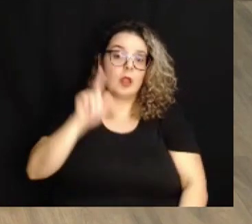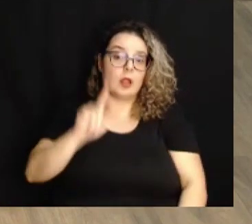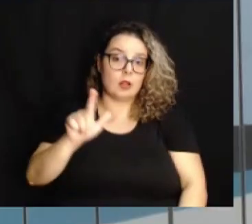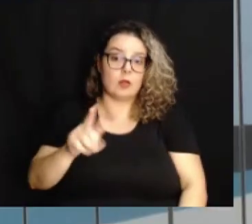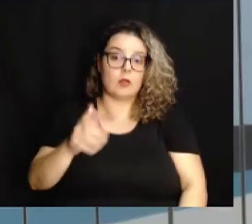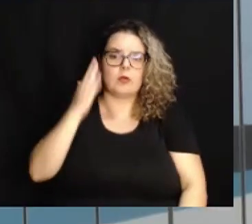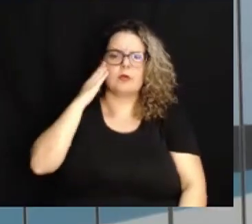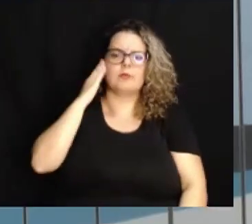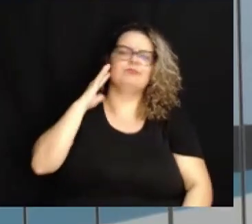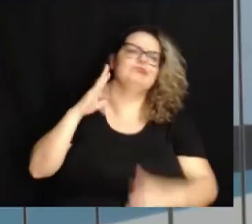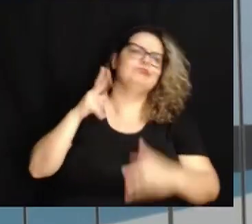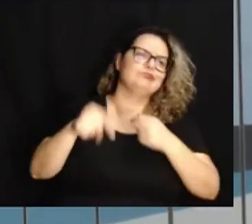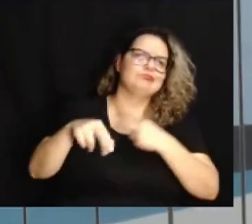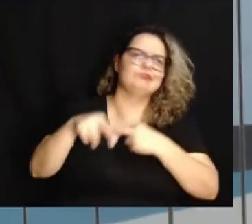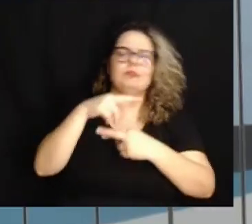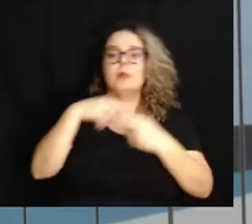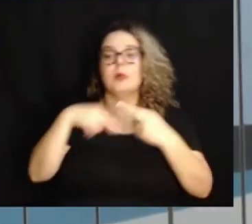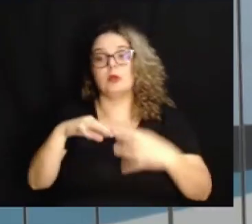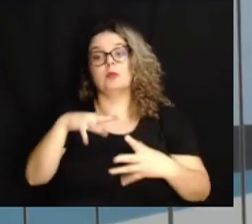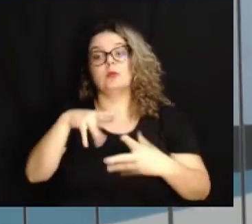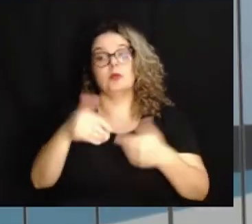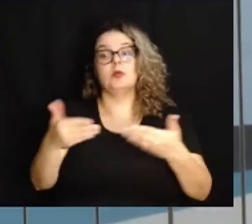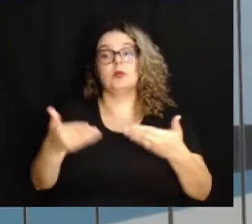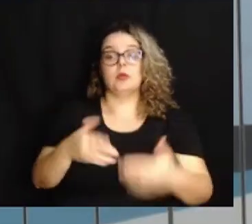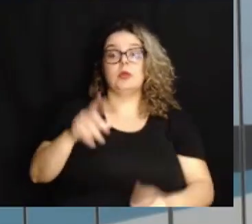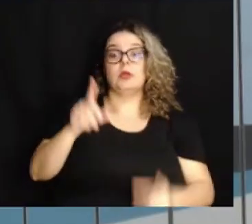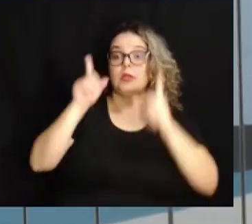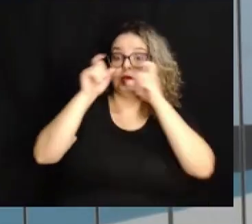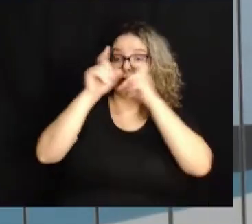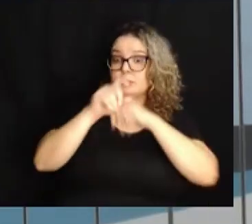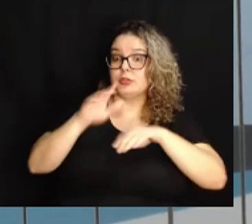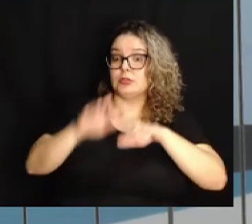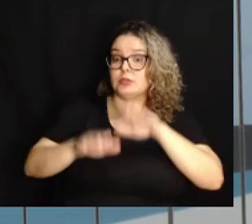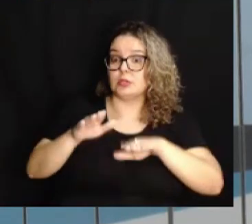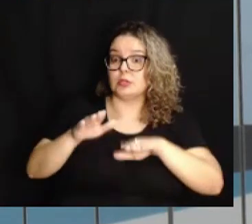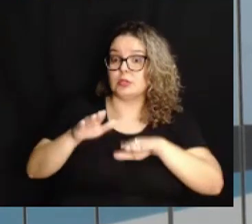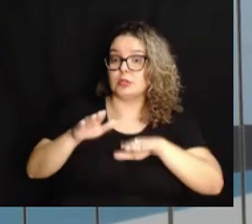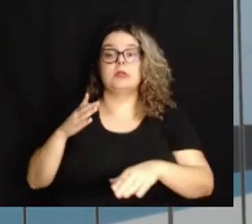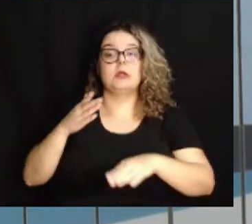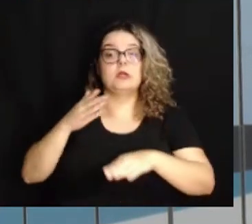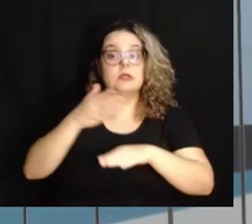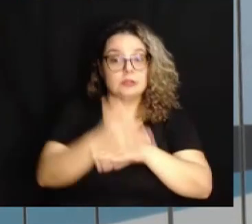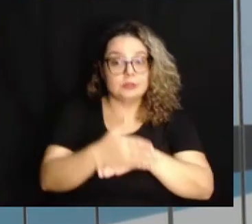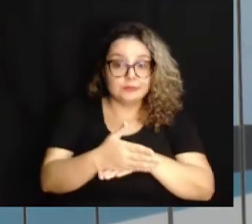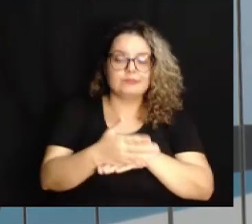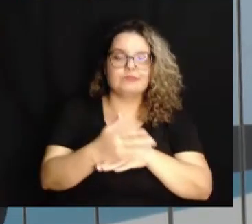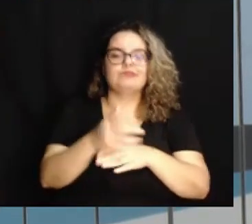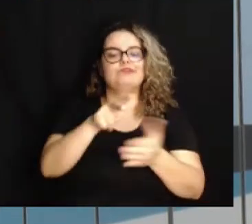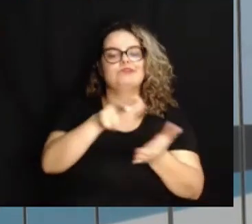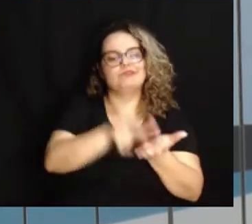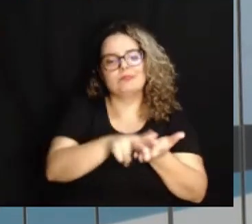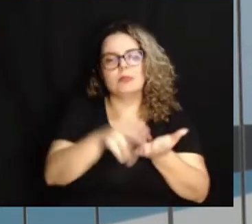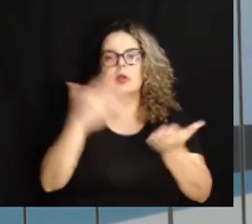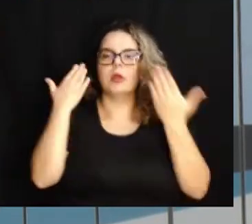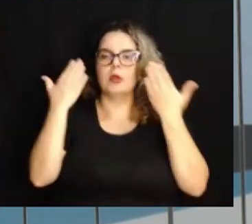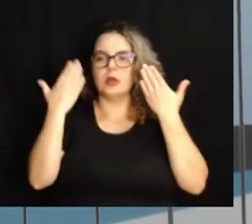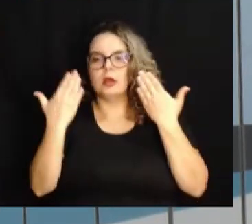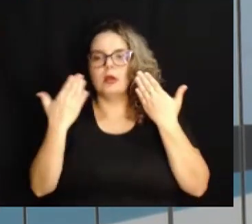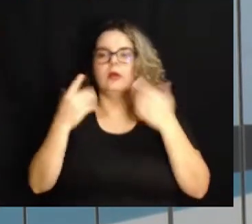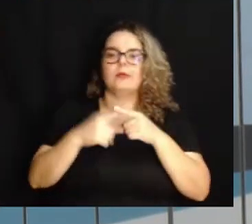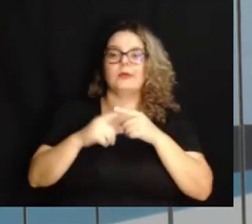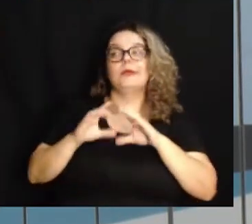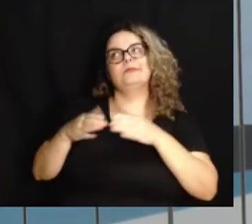no mundo hoje que é difícil, muitas vezes, ter acesso a uma sessão de terapia, por toda uma questão de ser elitizada, né? Mas eu e